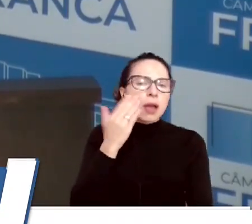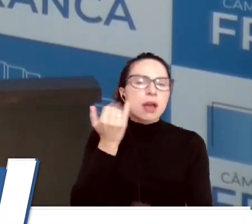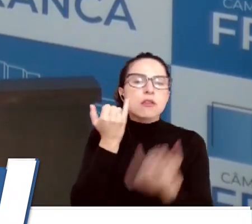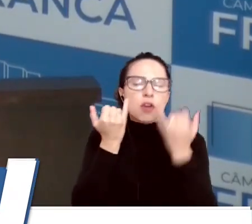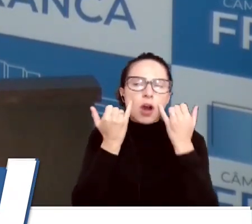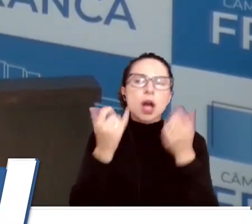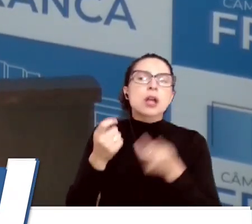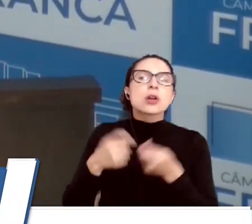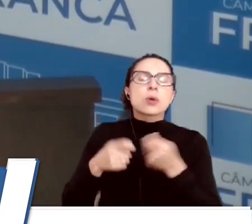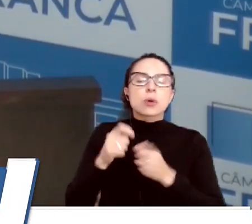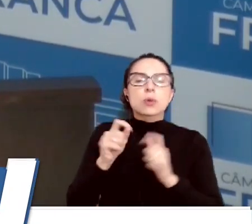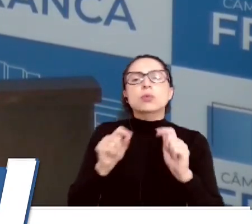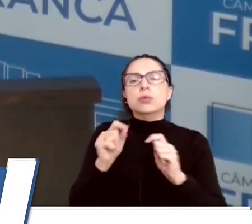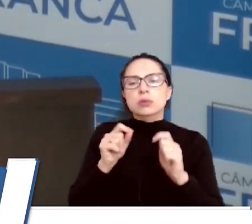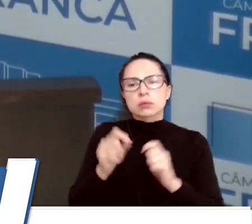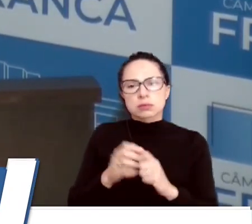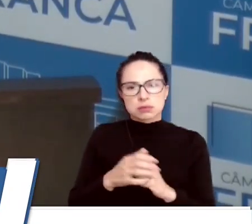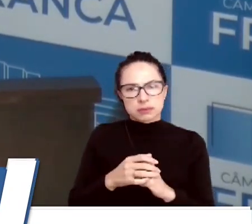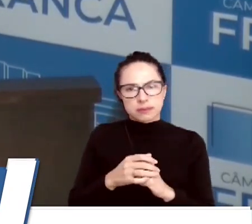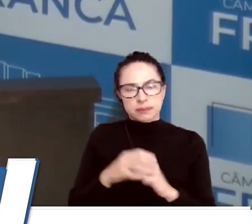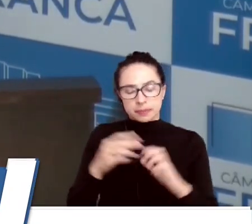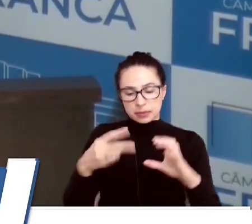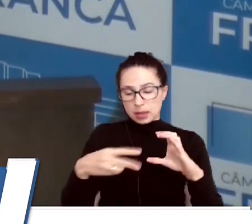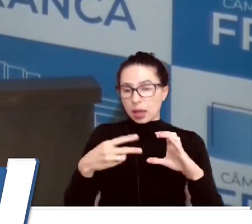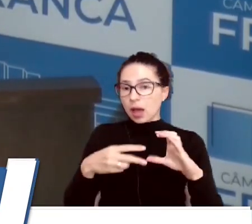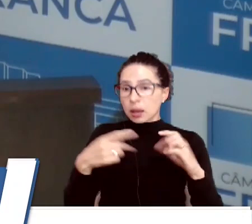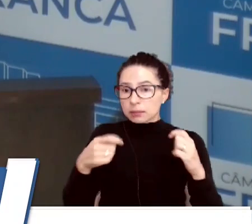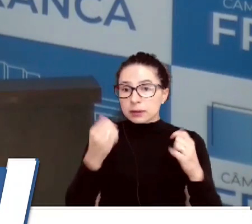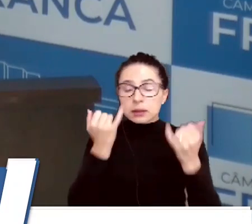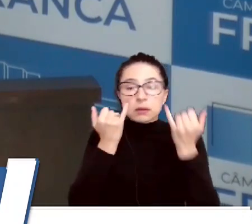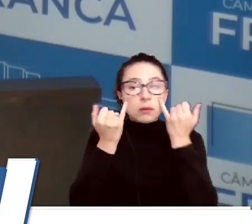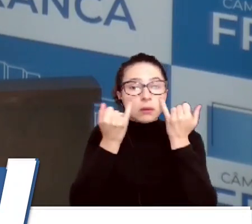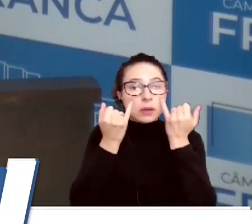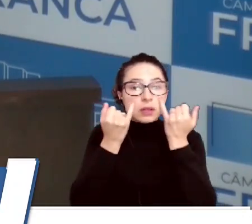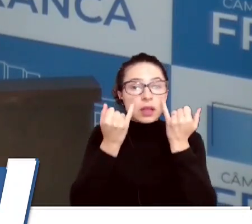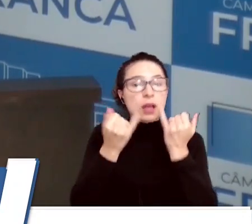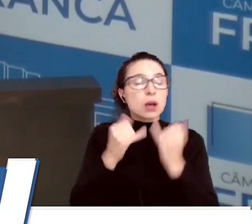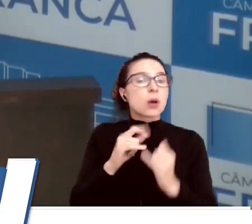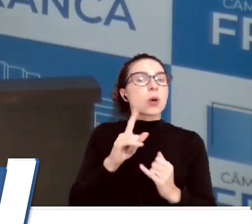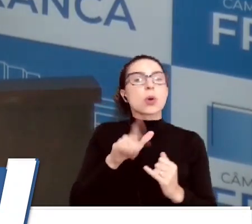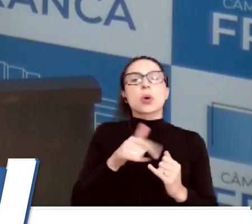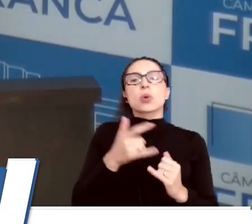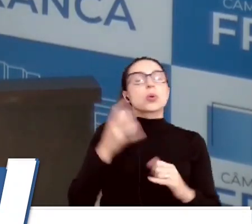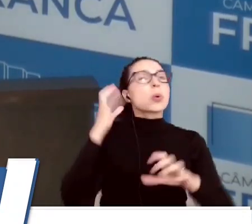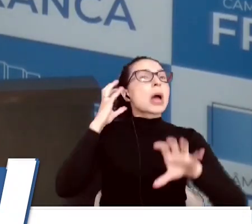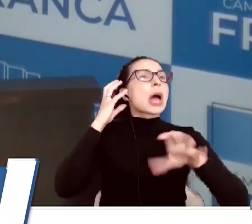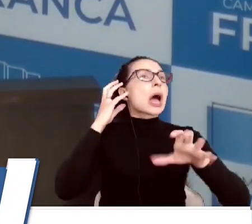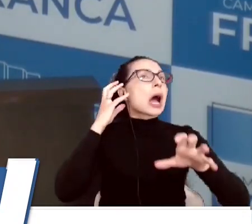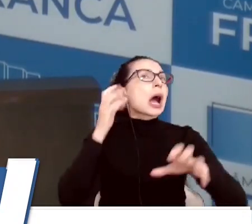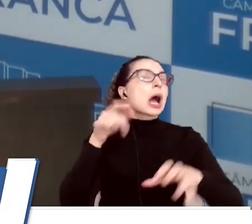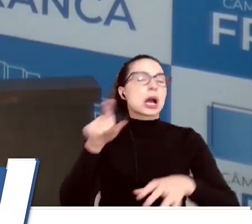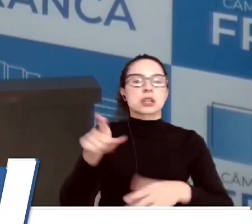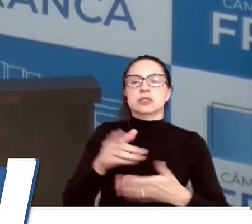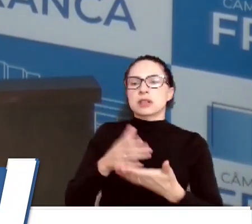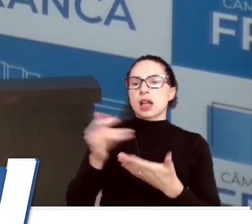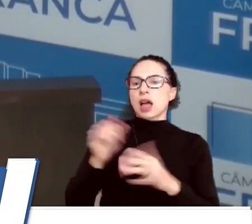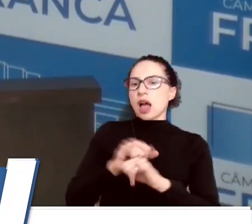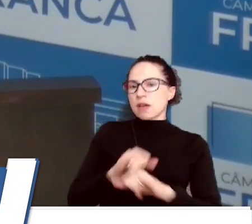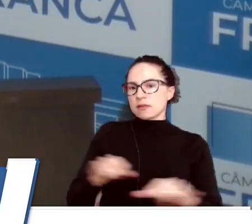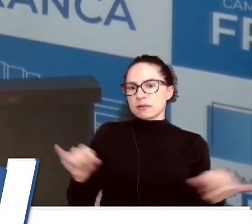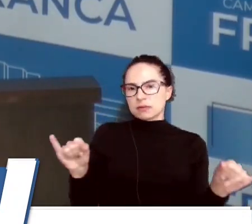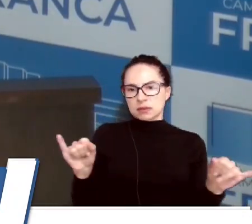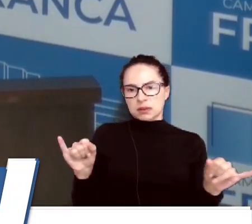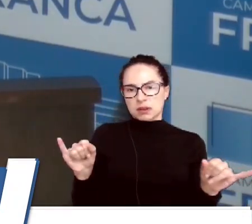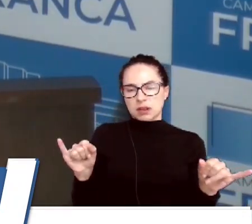negociado. A Câmara precisa saber. Não é ir a uma rádio, como eu acabei de dizer lá no começo,